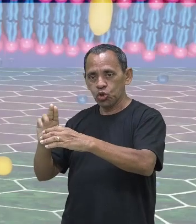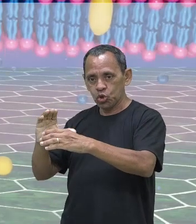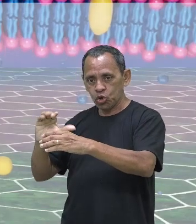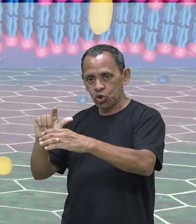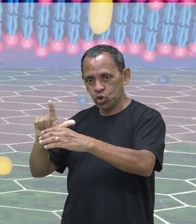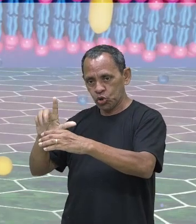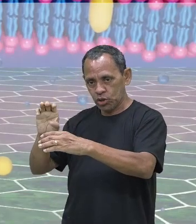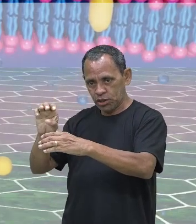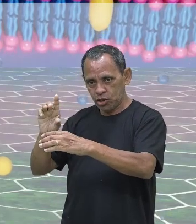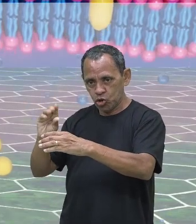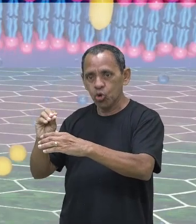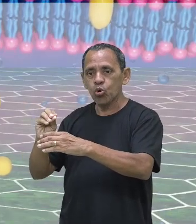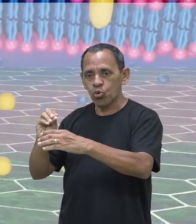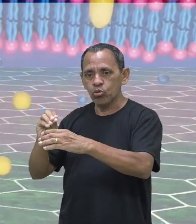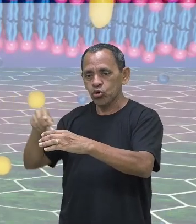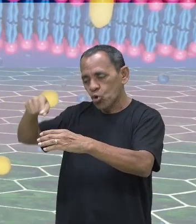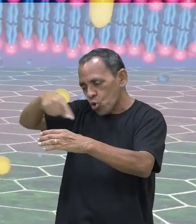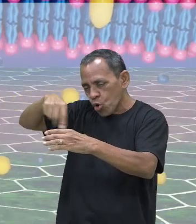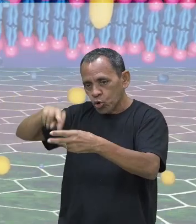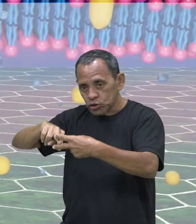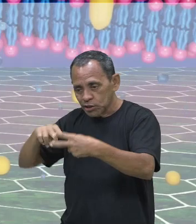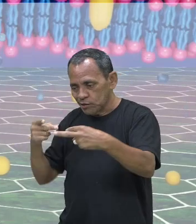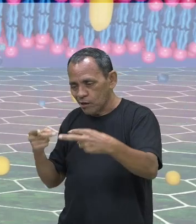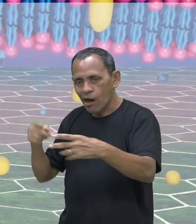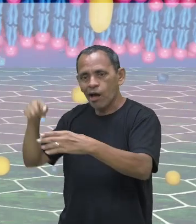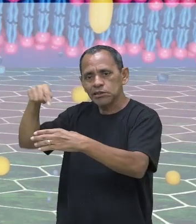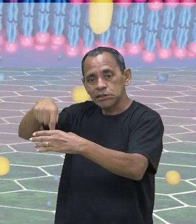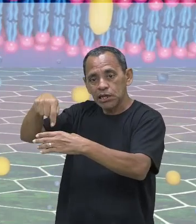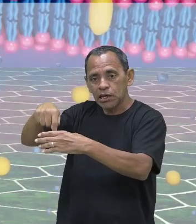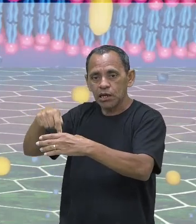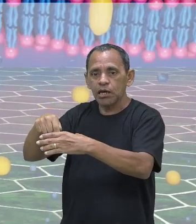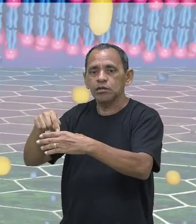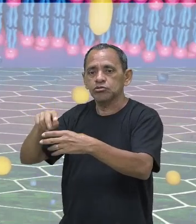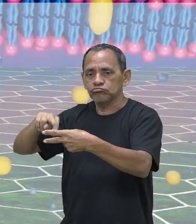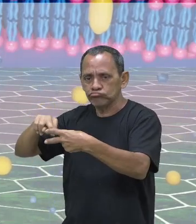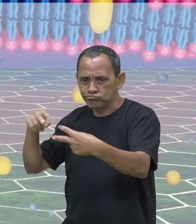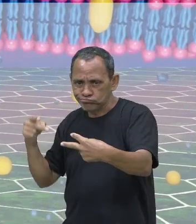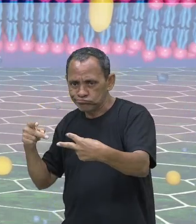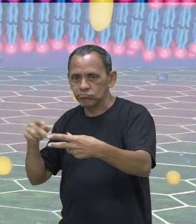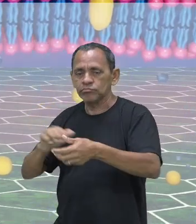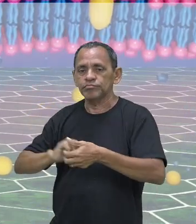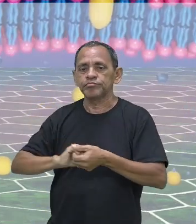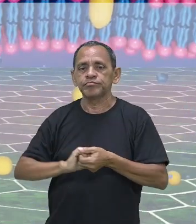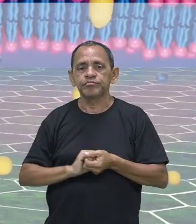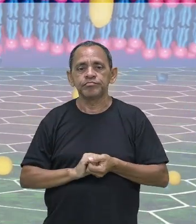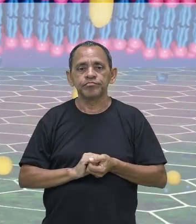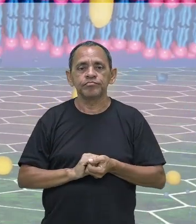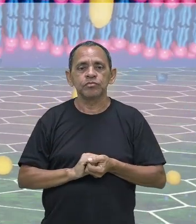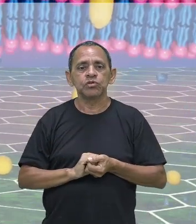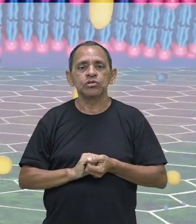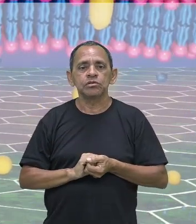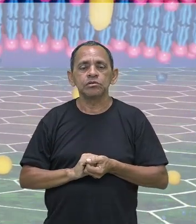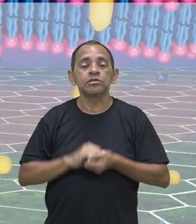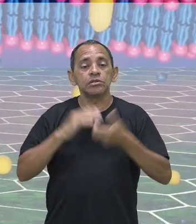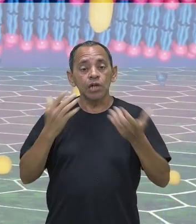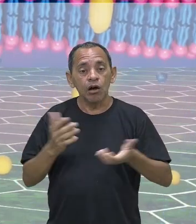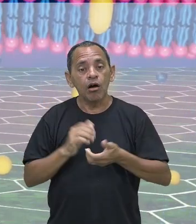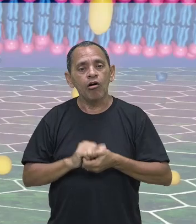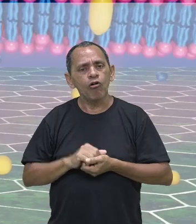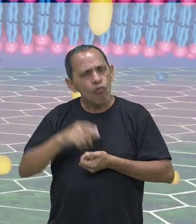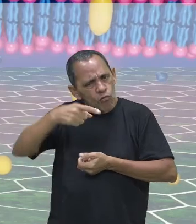fica lá dentro, tá? Então, vocês refaçam, né, estudem